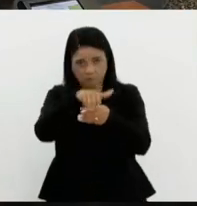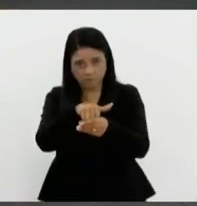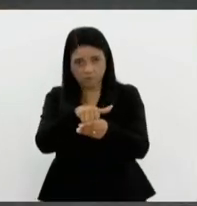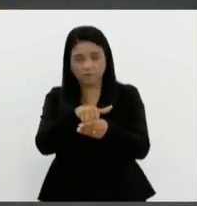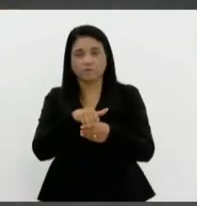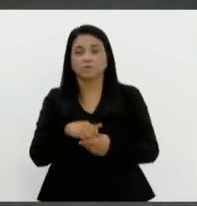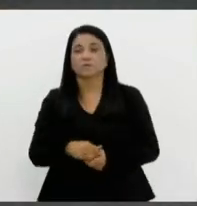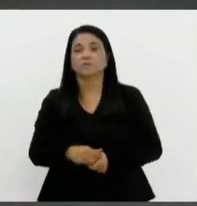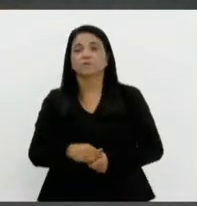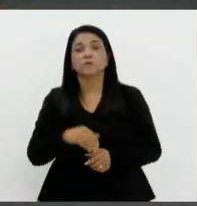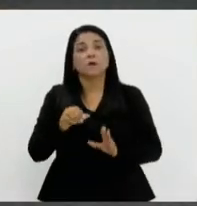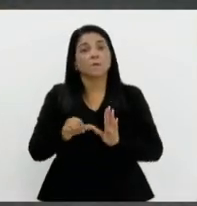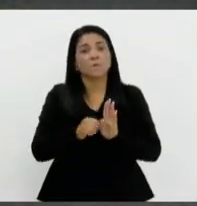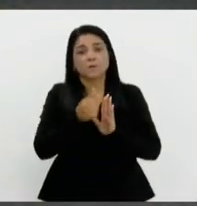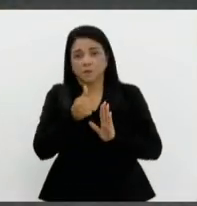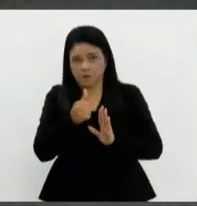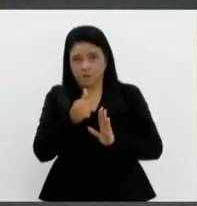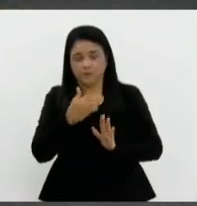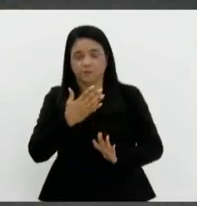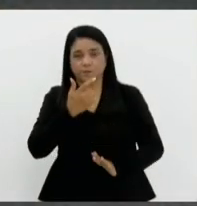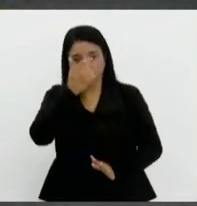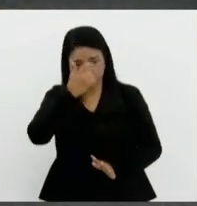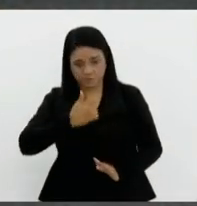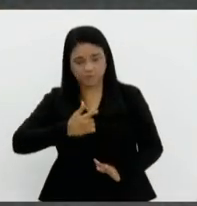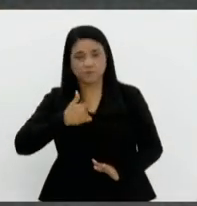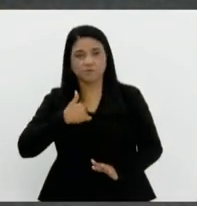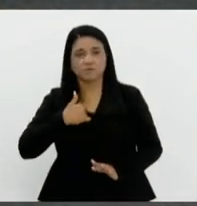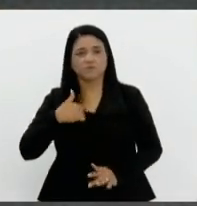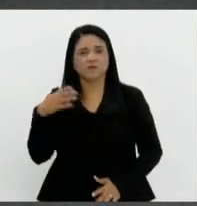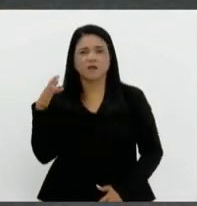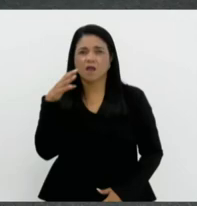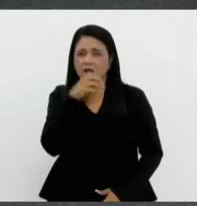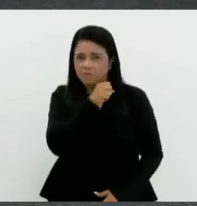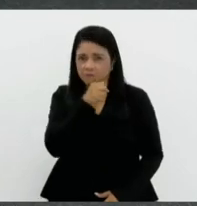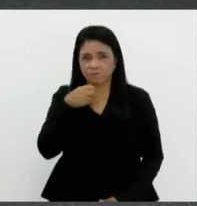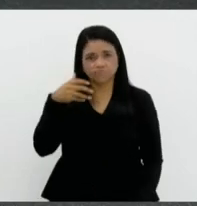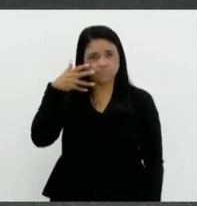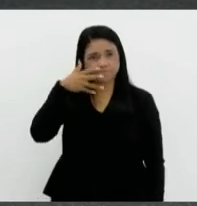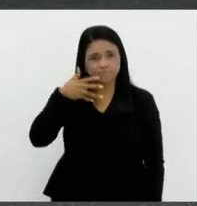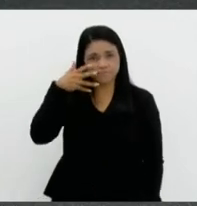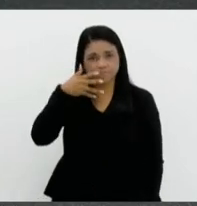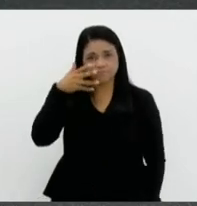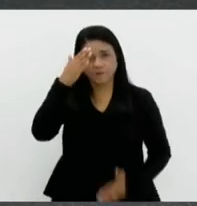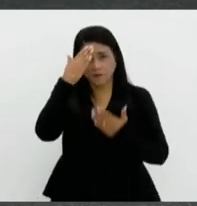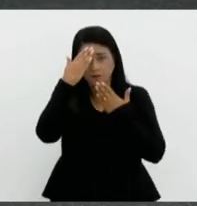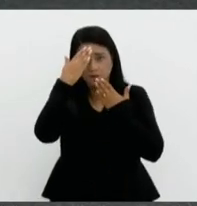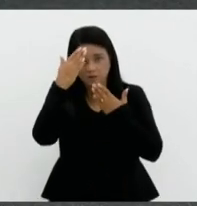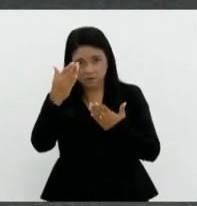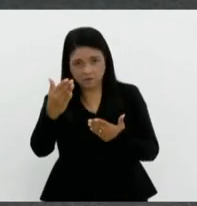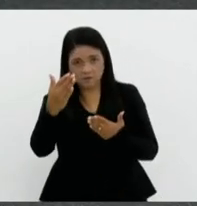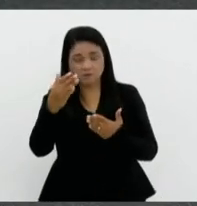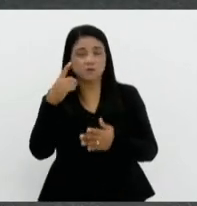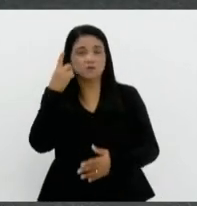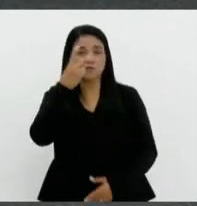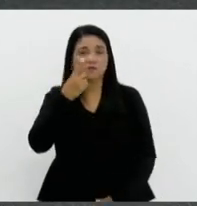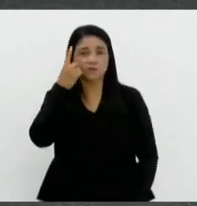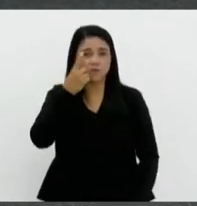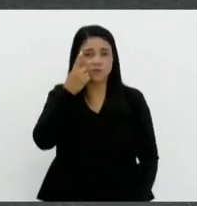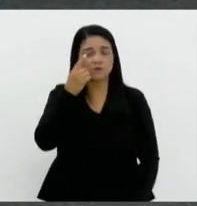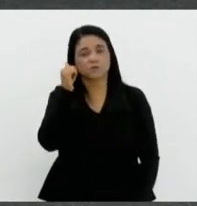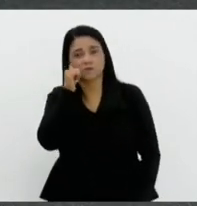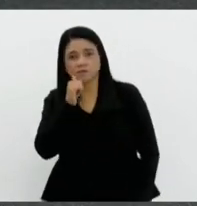Em primeiro lugar, muito rápida e brevemente, agradecer o conjunto de deputados e